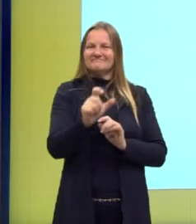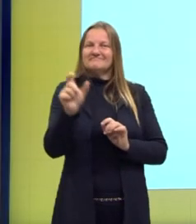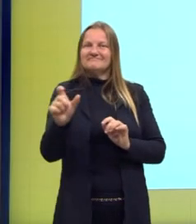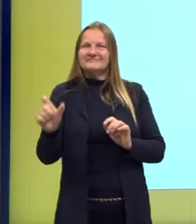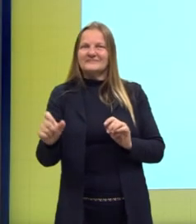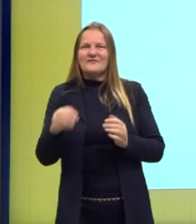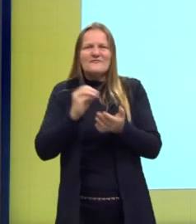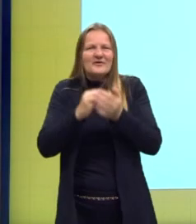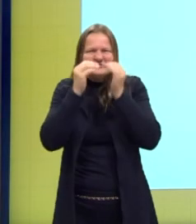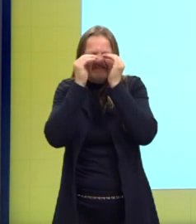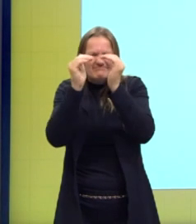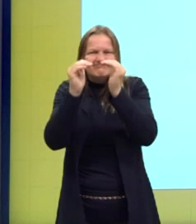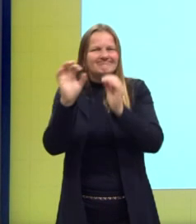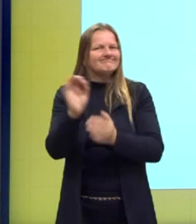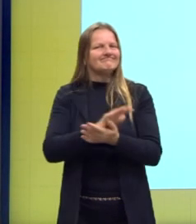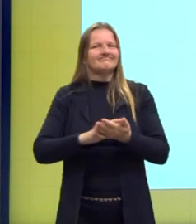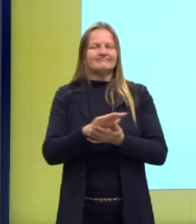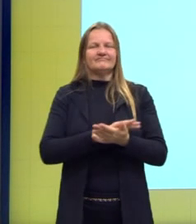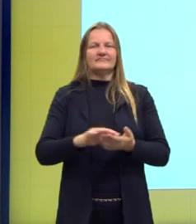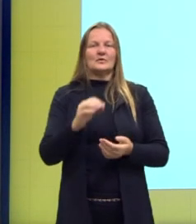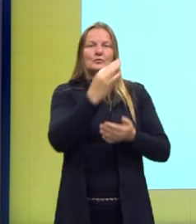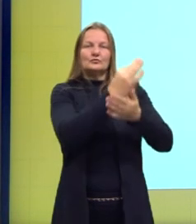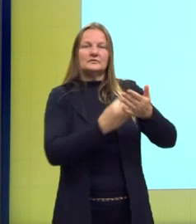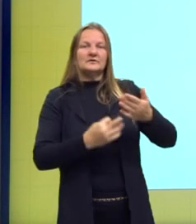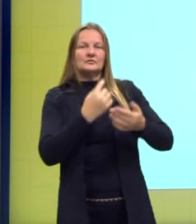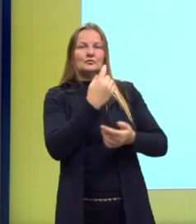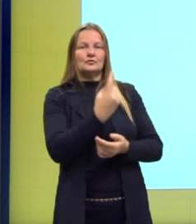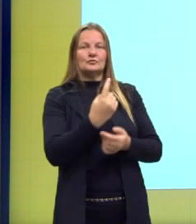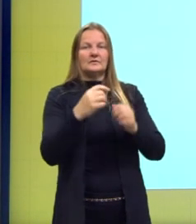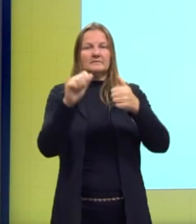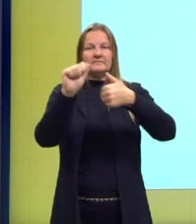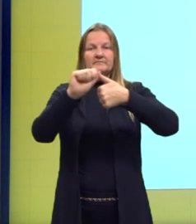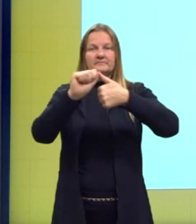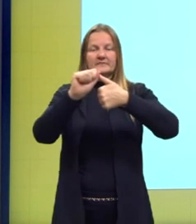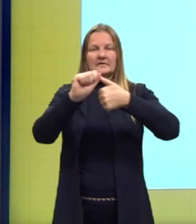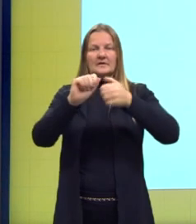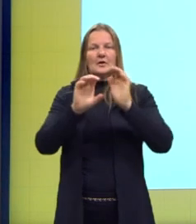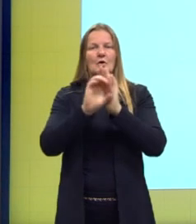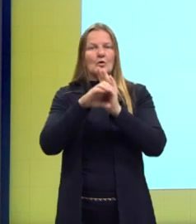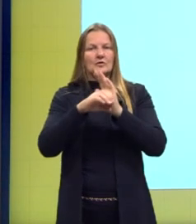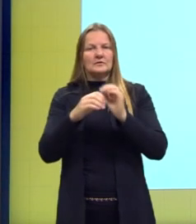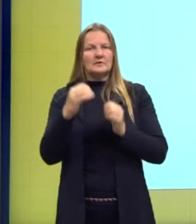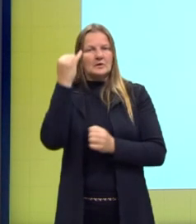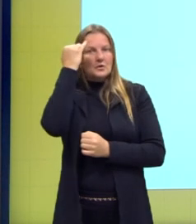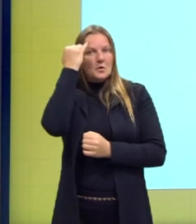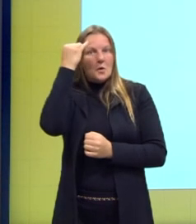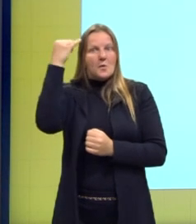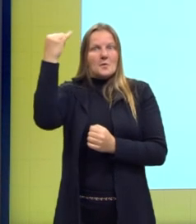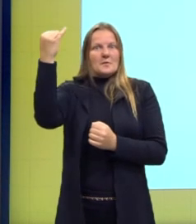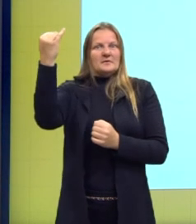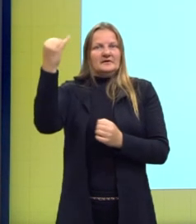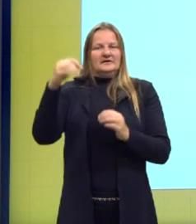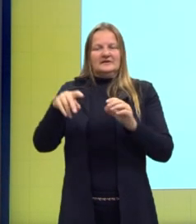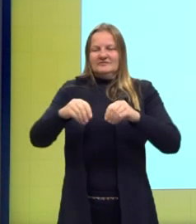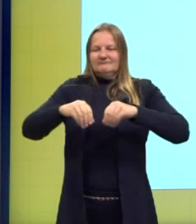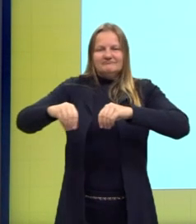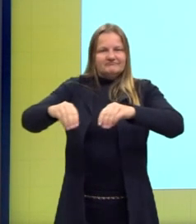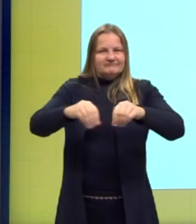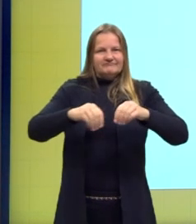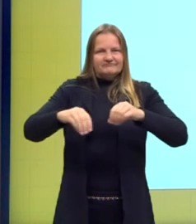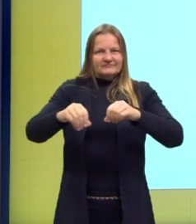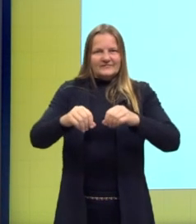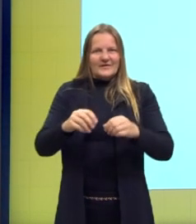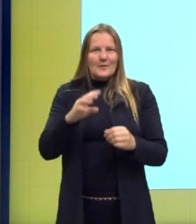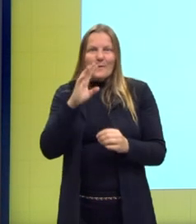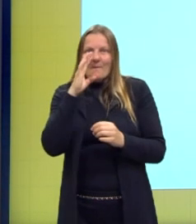tão que que tá falando aí nesses testes Será que opção a é uma concepção idealizada do território